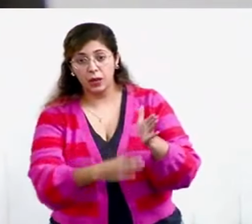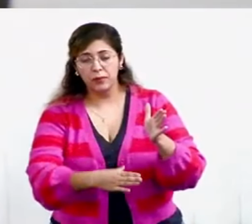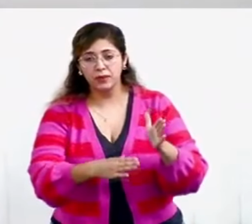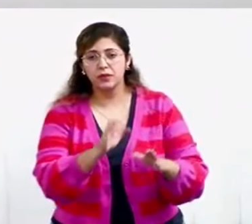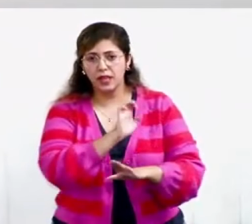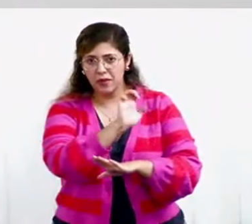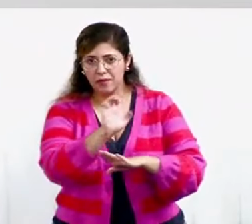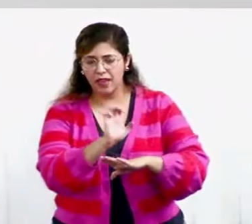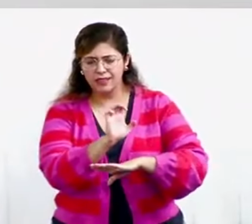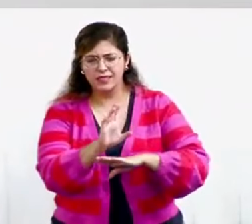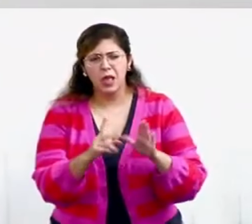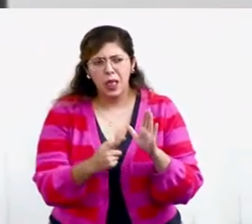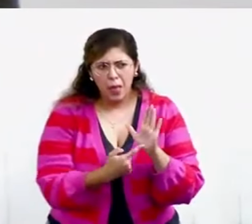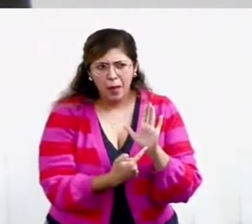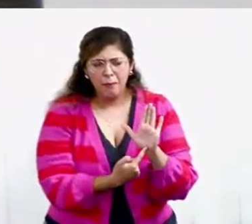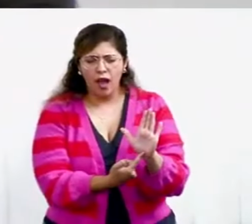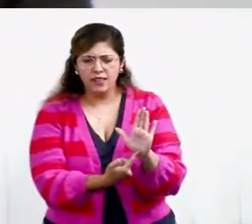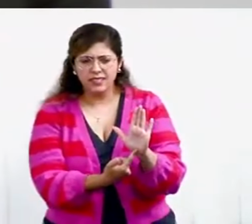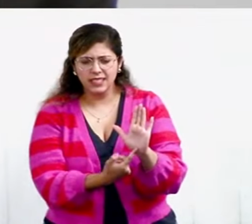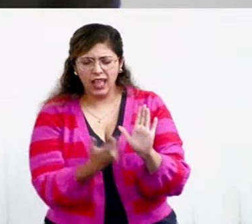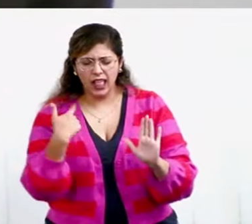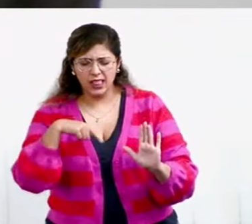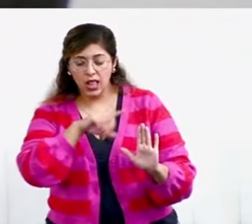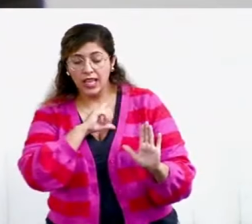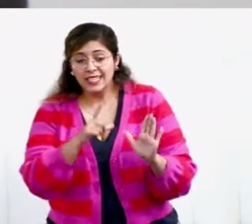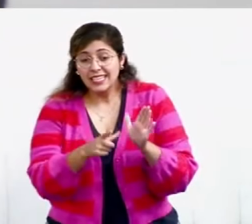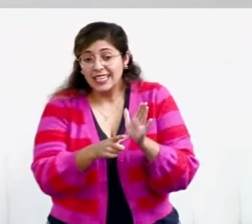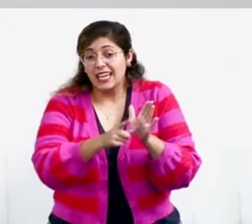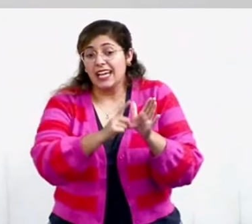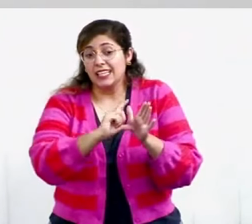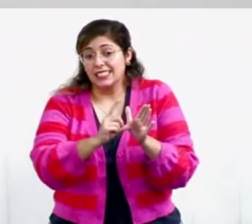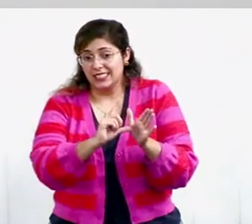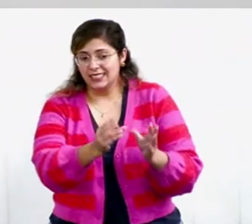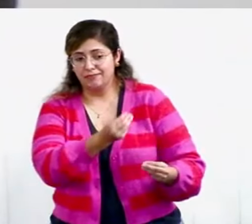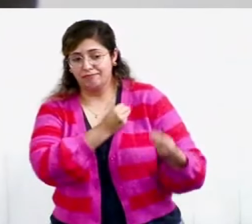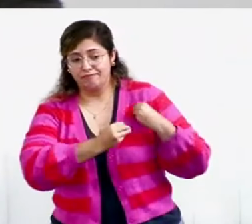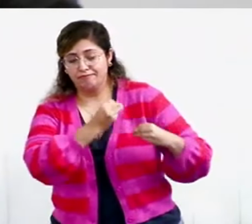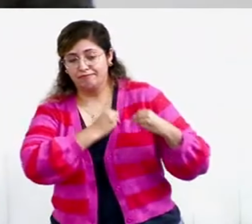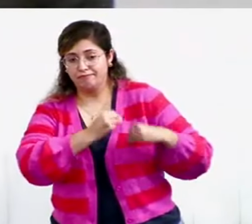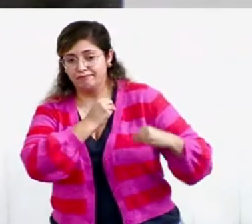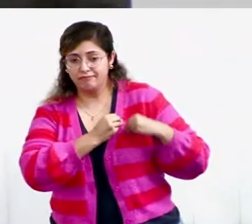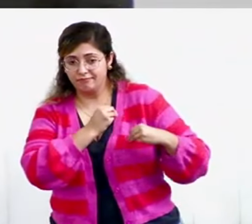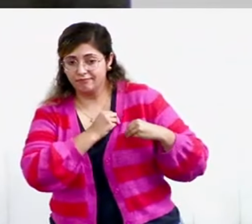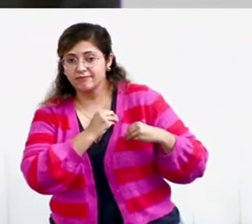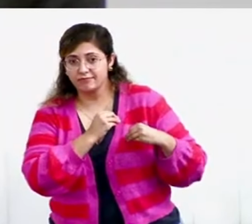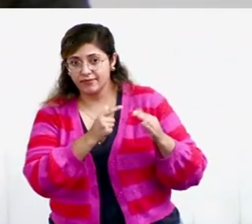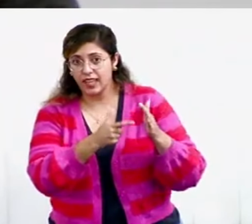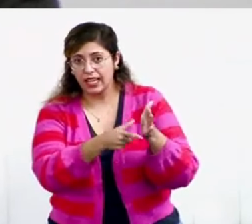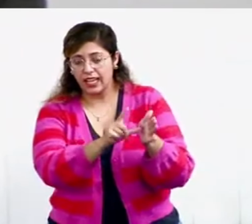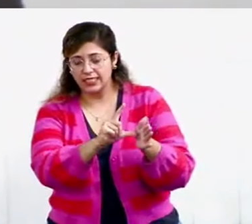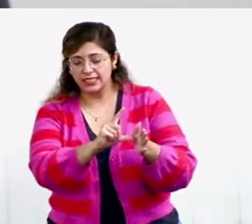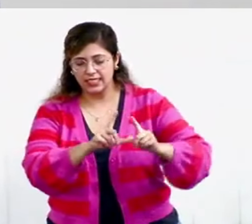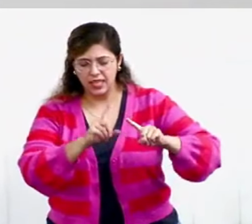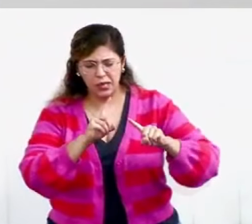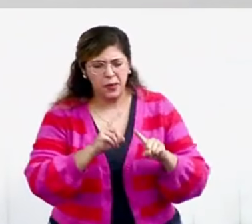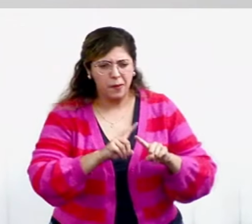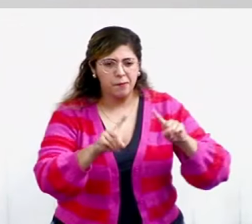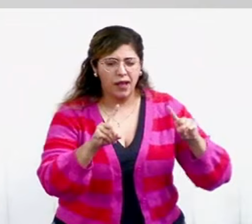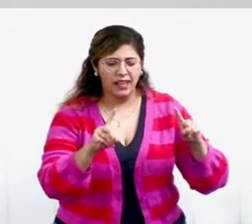de enfatizar o que nós éramos para aquilo que nós somos. Ele vos deu vida, estando vós mortos nos